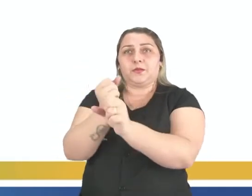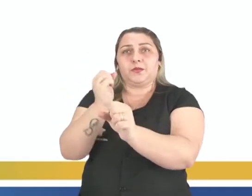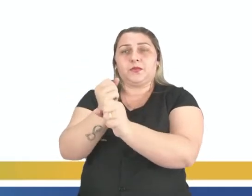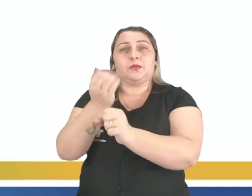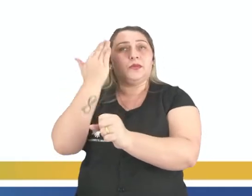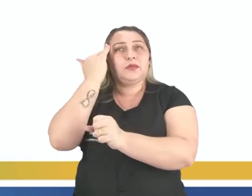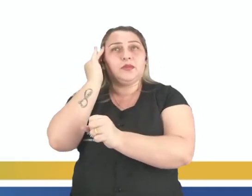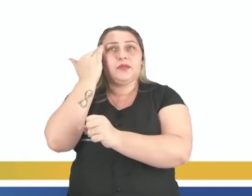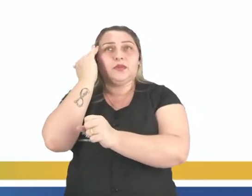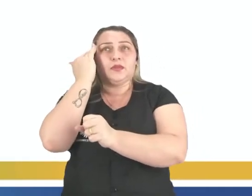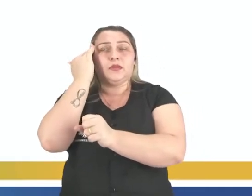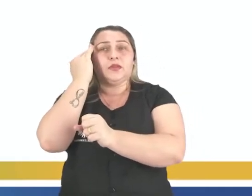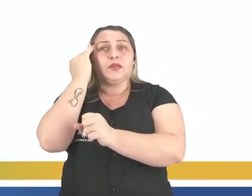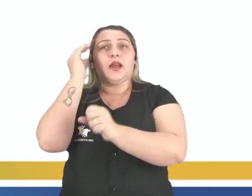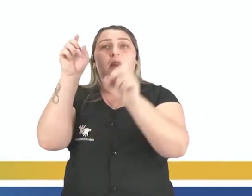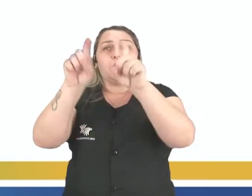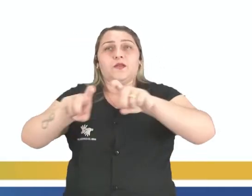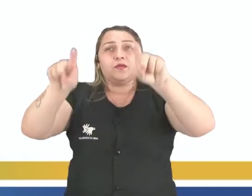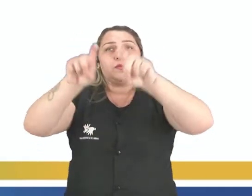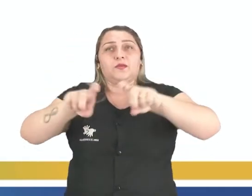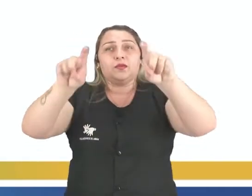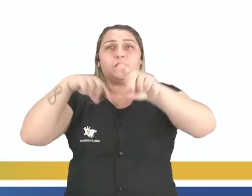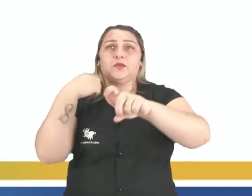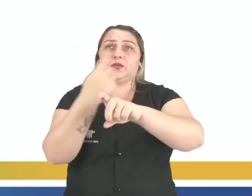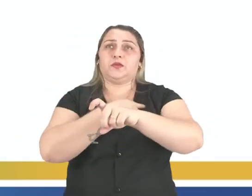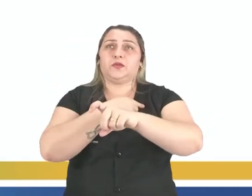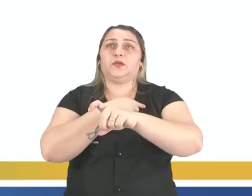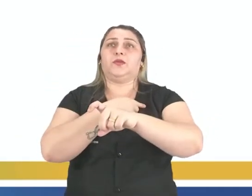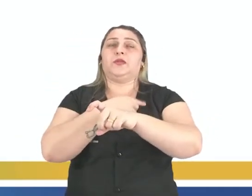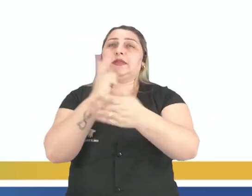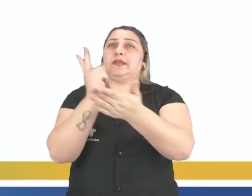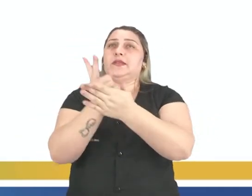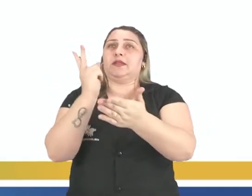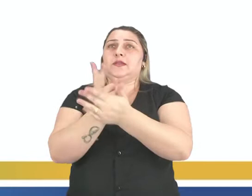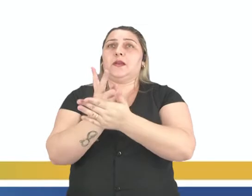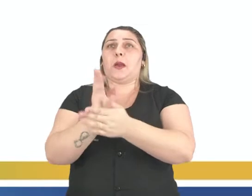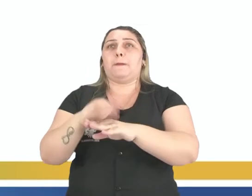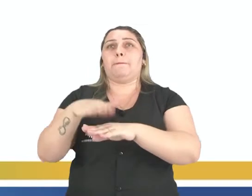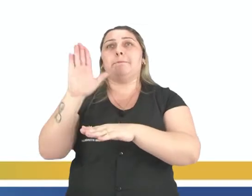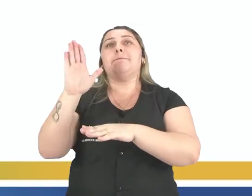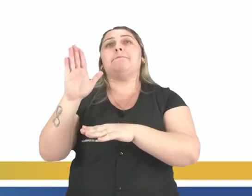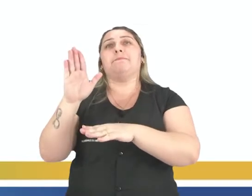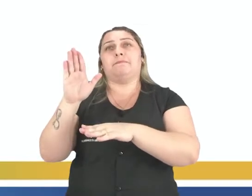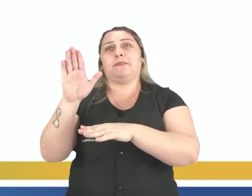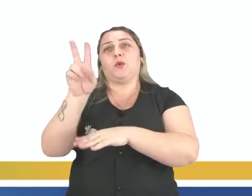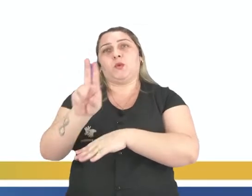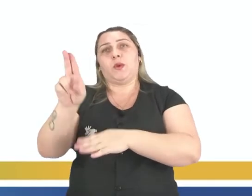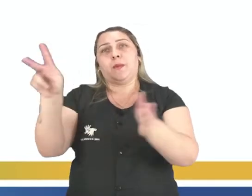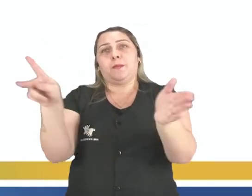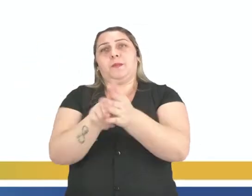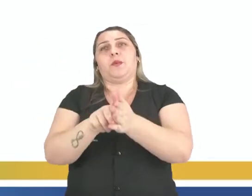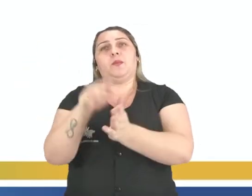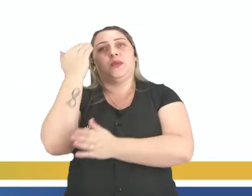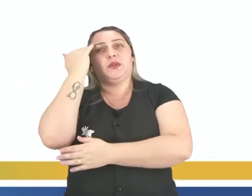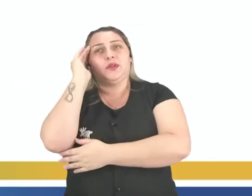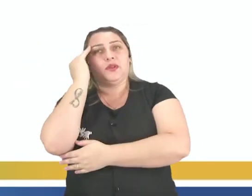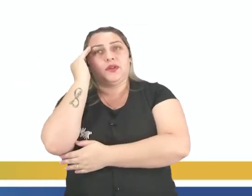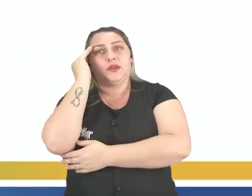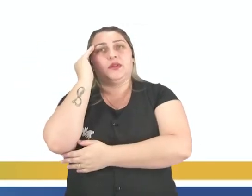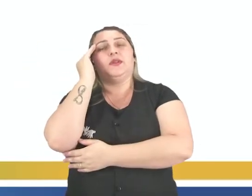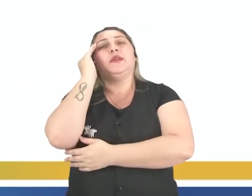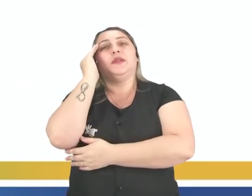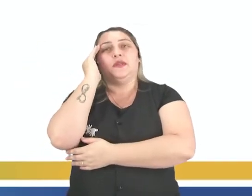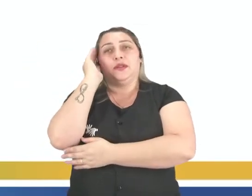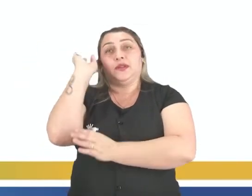cálculos, vamos entender que na informática geralmente a gente é mais usuário do que propriamente entendedor das